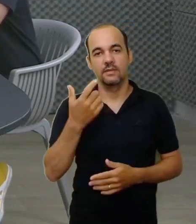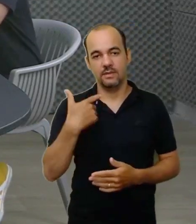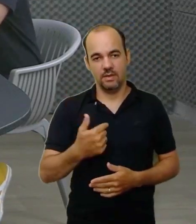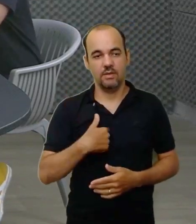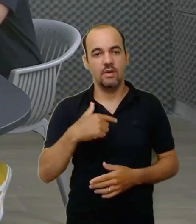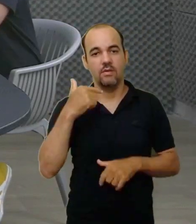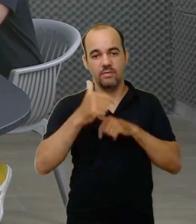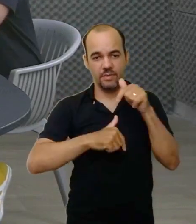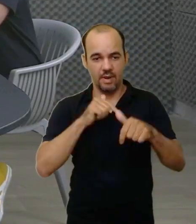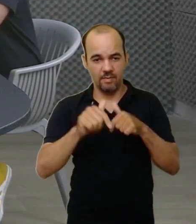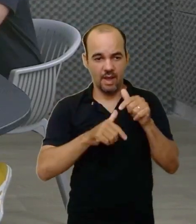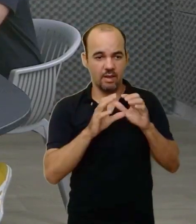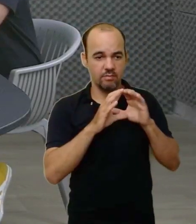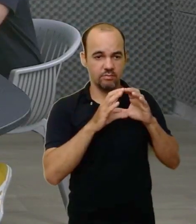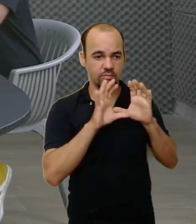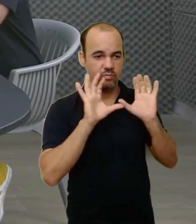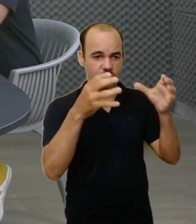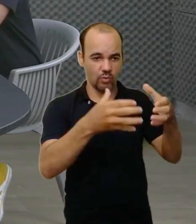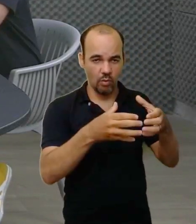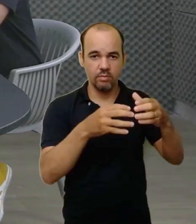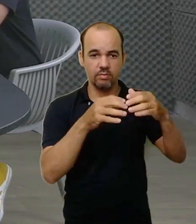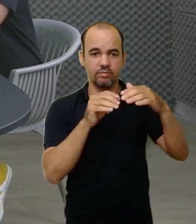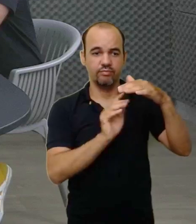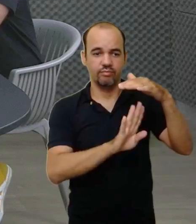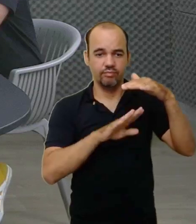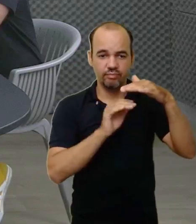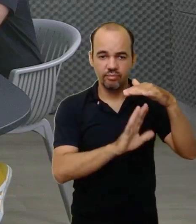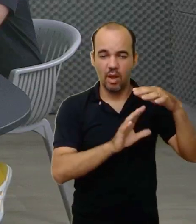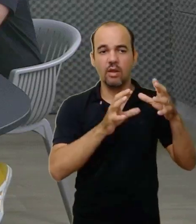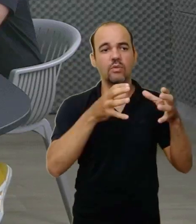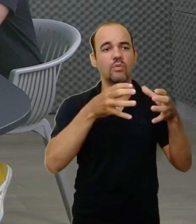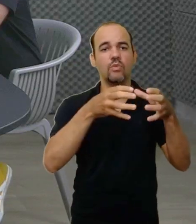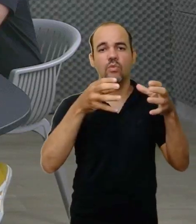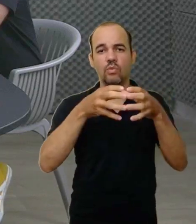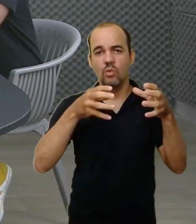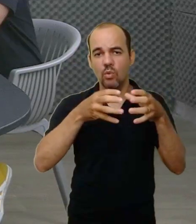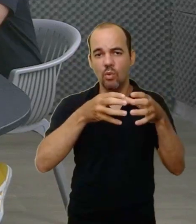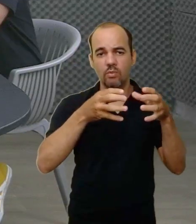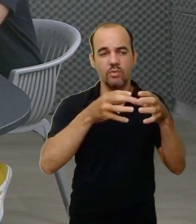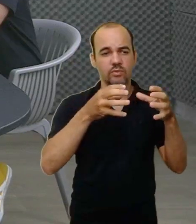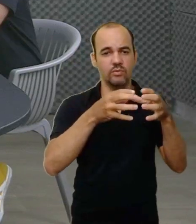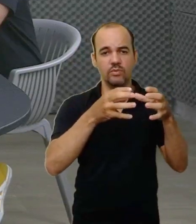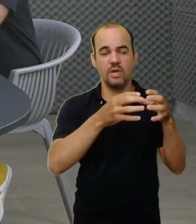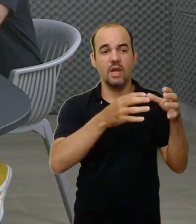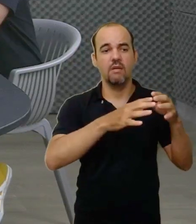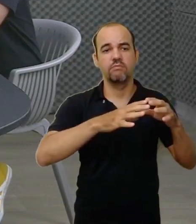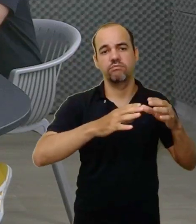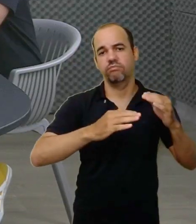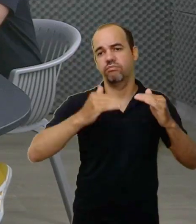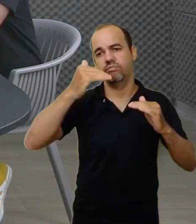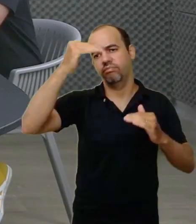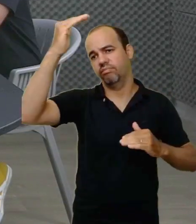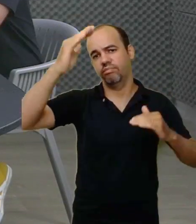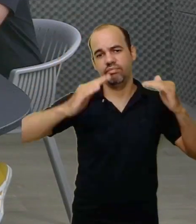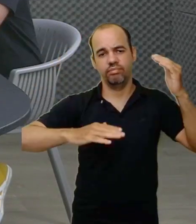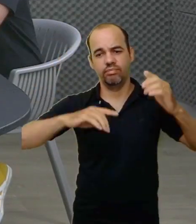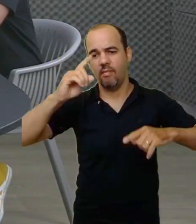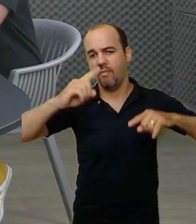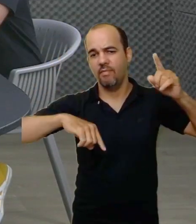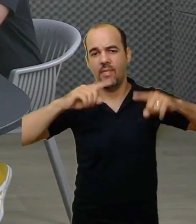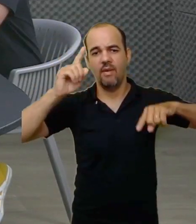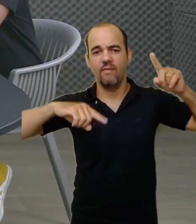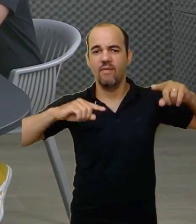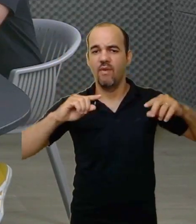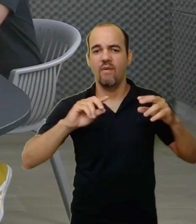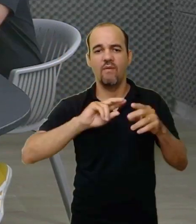com a comunidade de zooplâncton, né, a nível de grandes grupos, e classes de tamanho, ou seja, a gente tem, assim